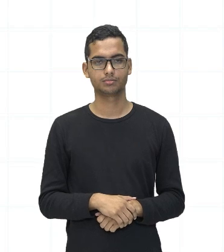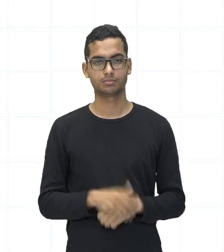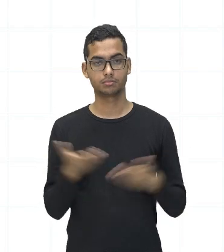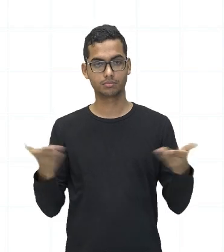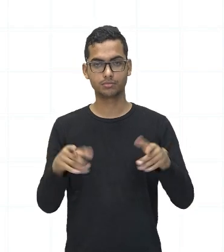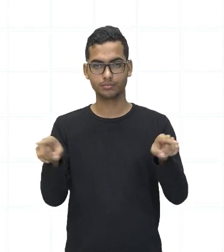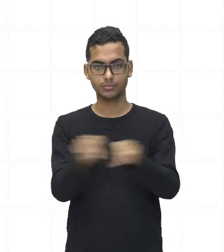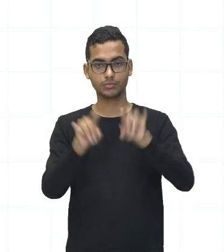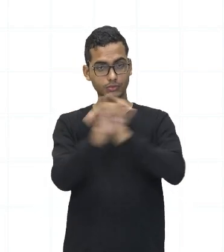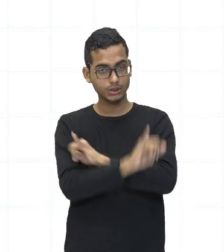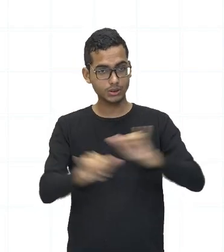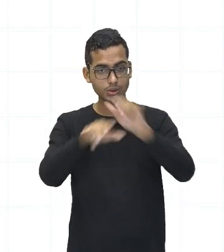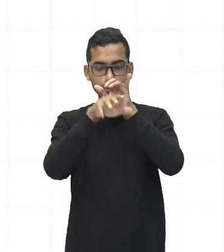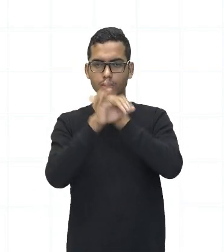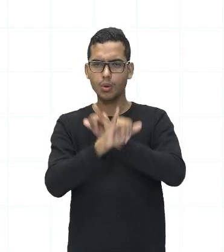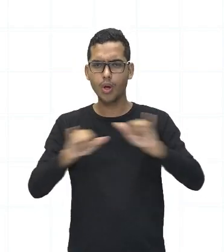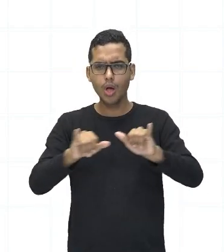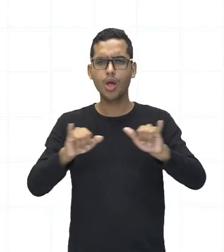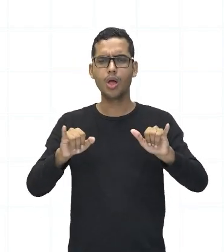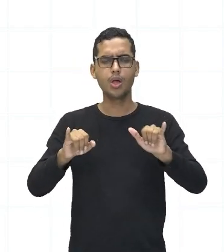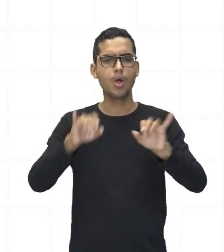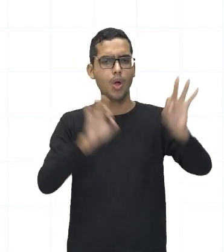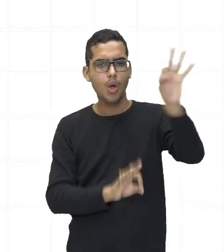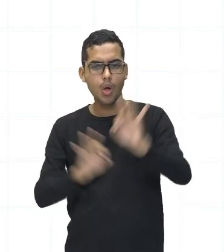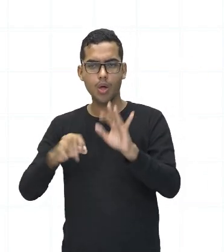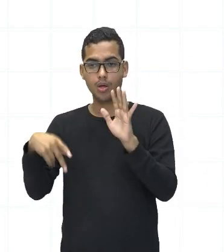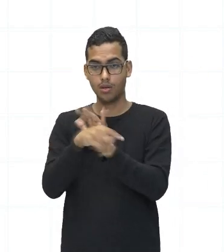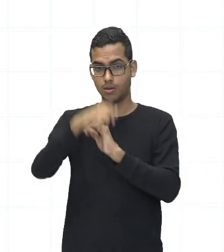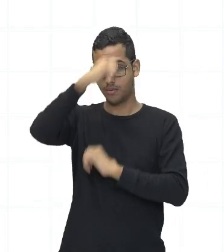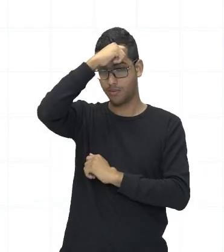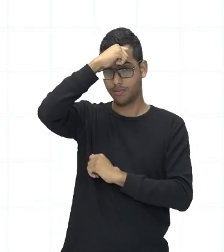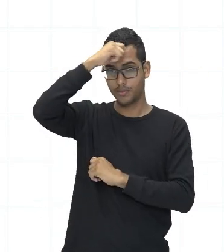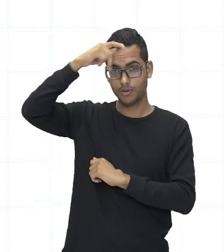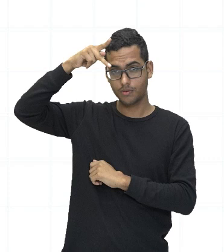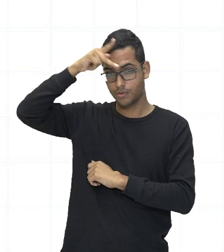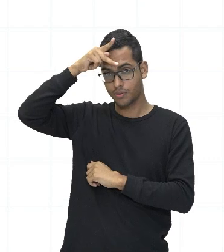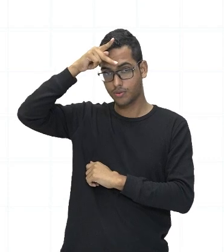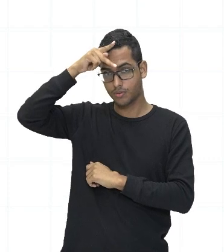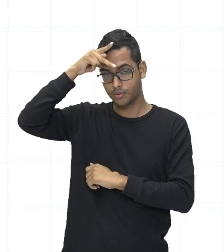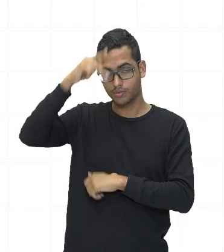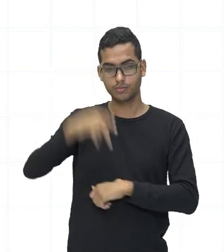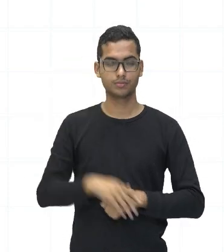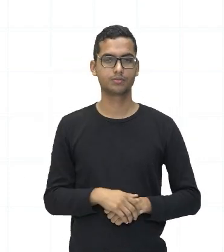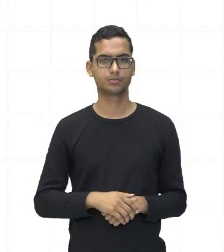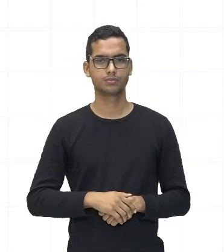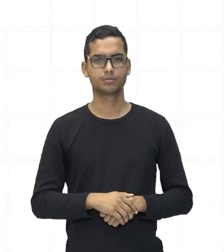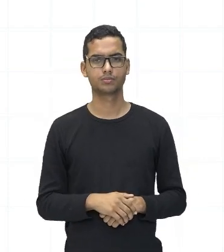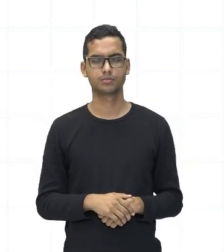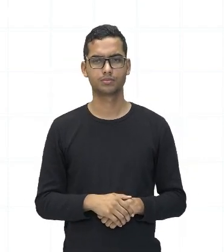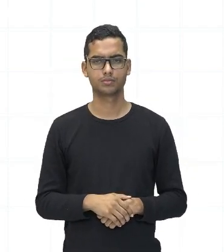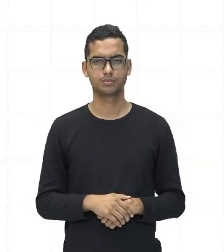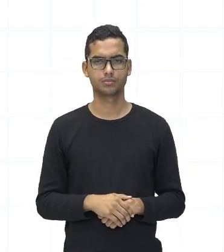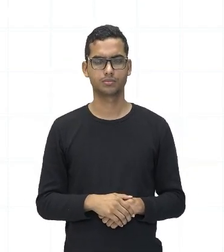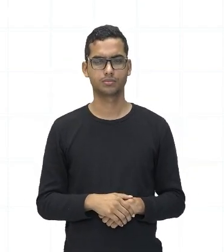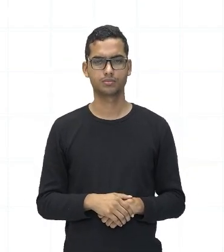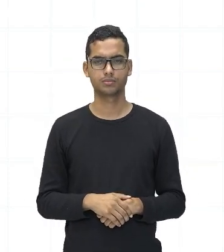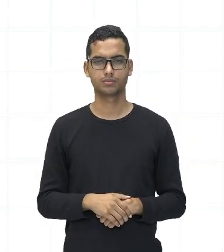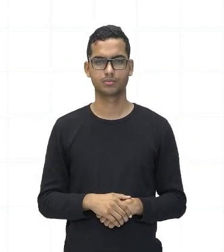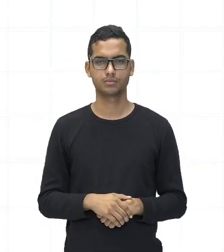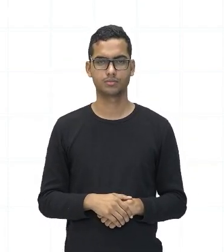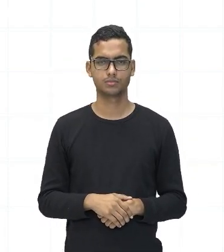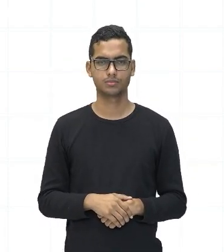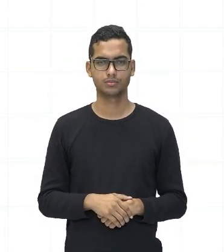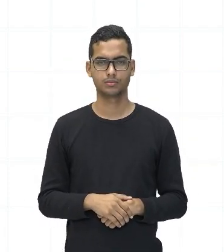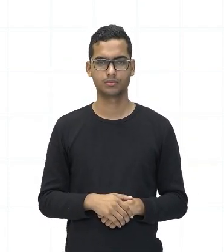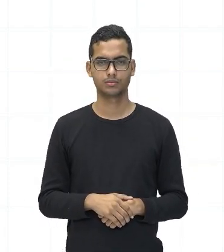campanha publicitária que foi organizada por uma prefeitura, certo? Observem aí que nós temos